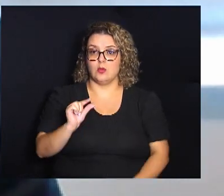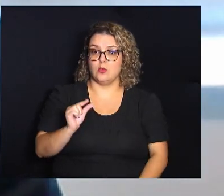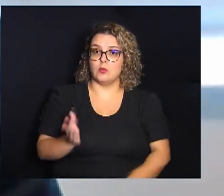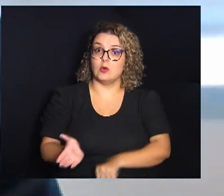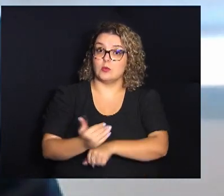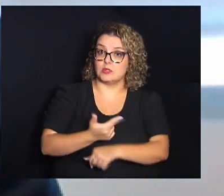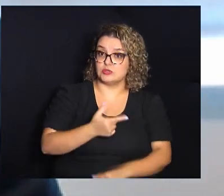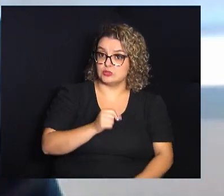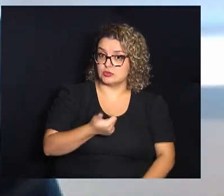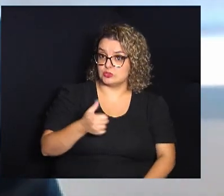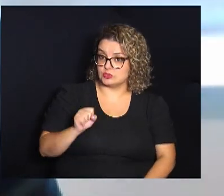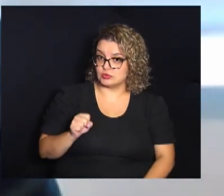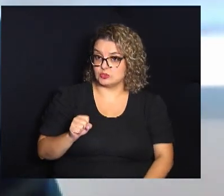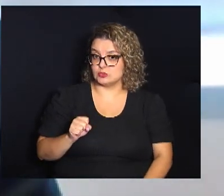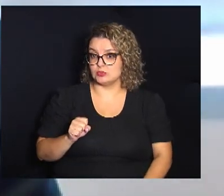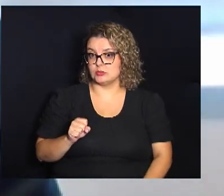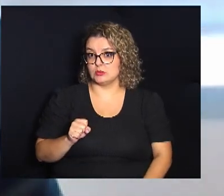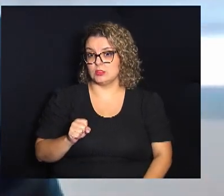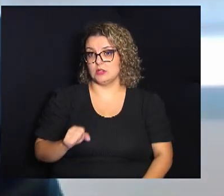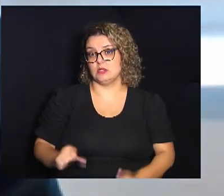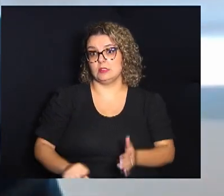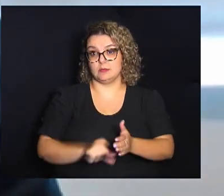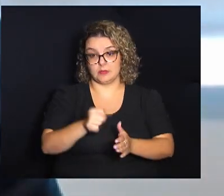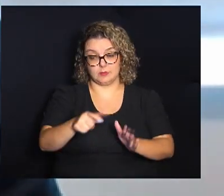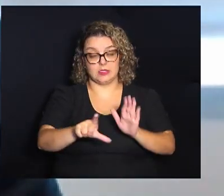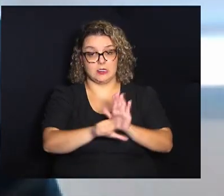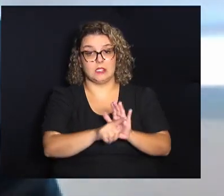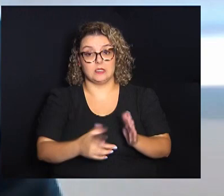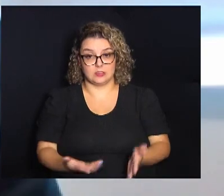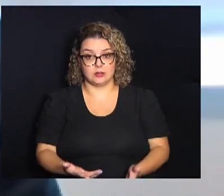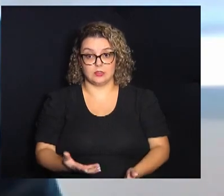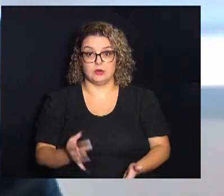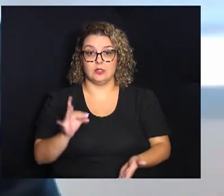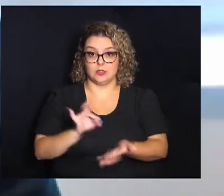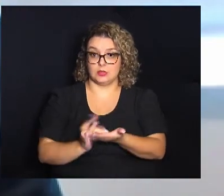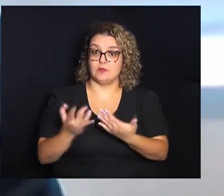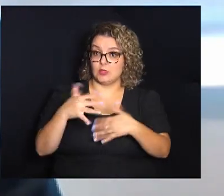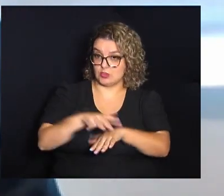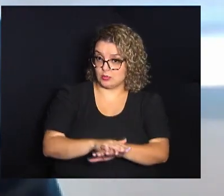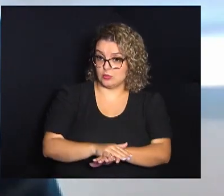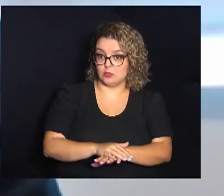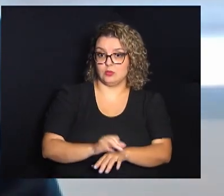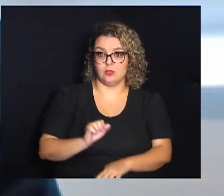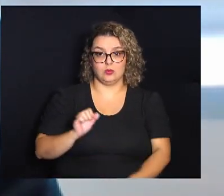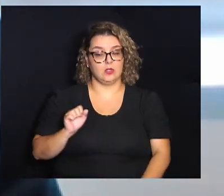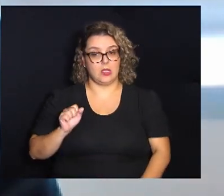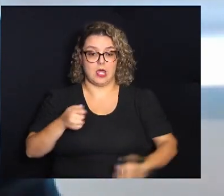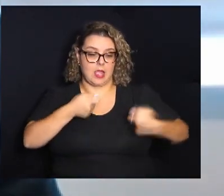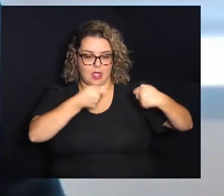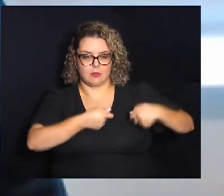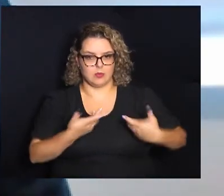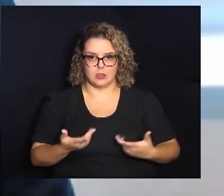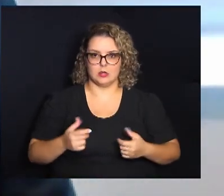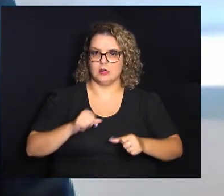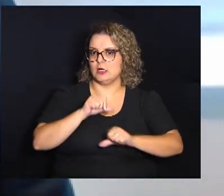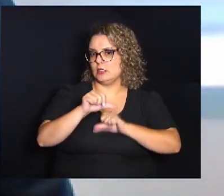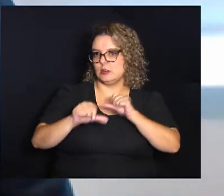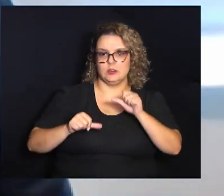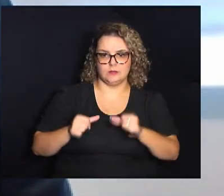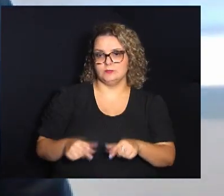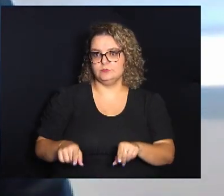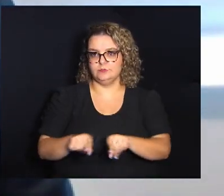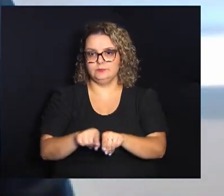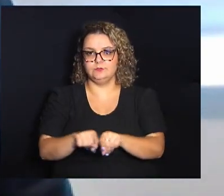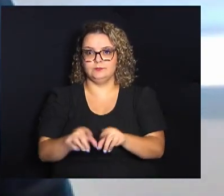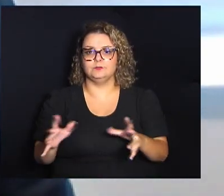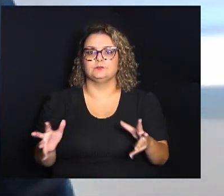2018, desde o texto da primeira lei, né, que de fato inclui as apostas, as alterações, inclusive